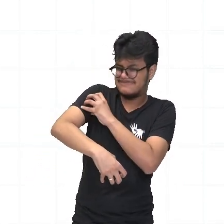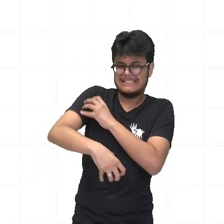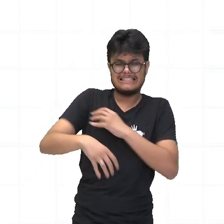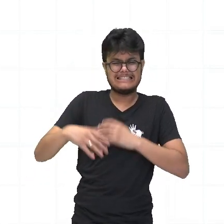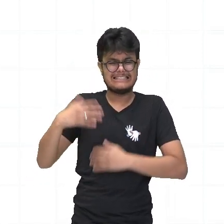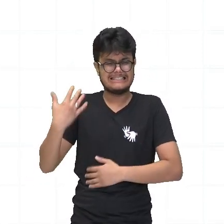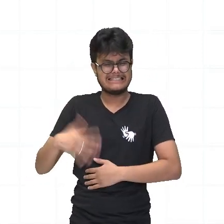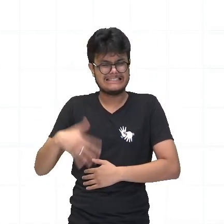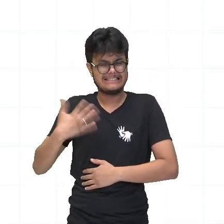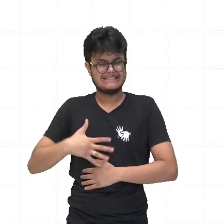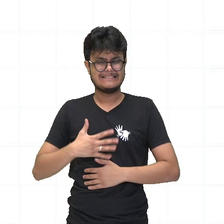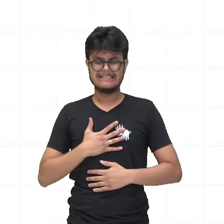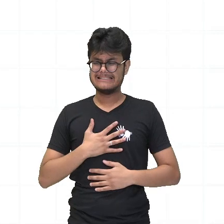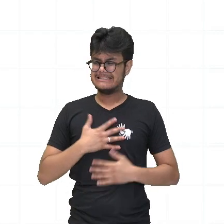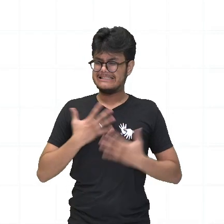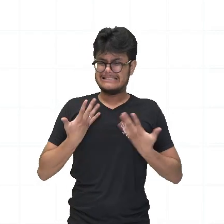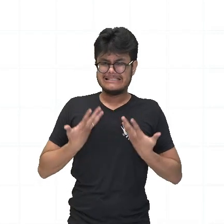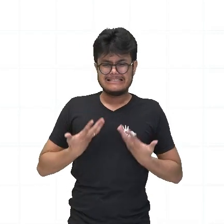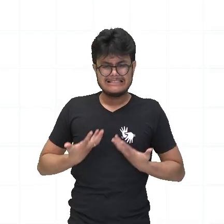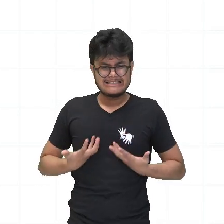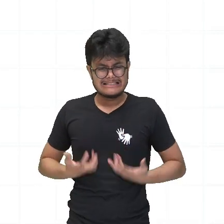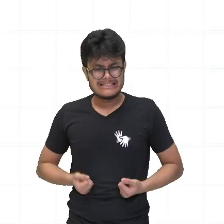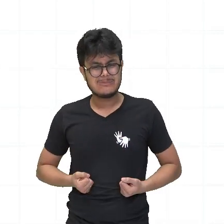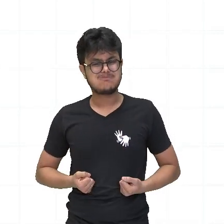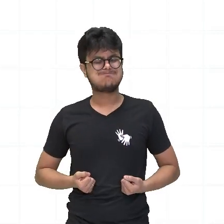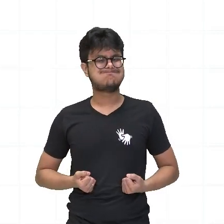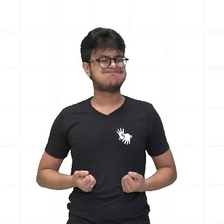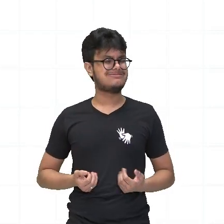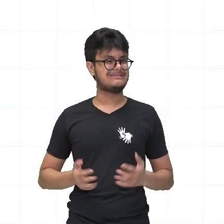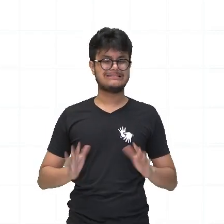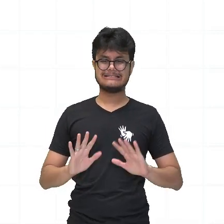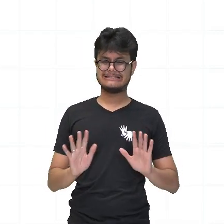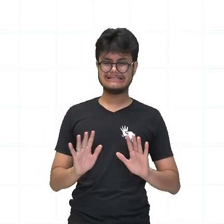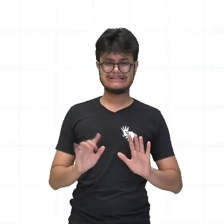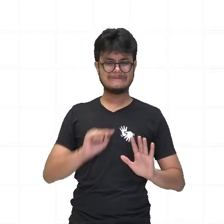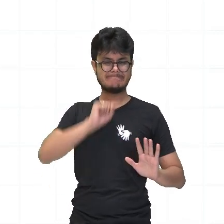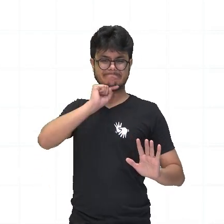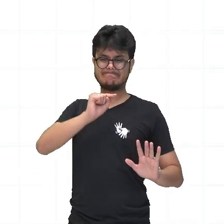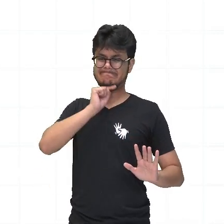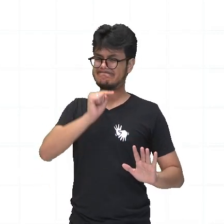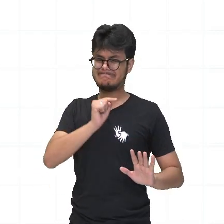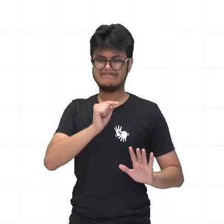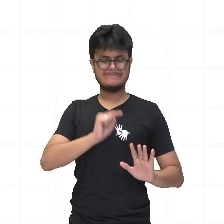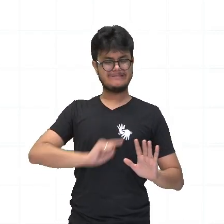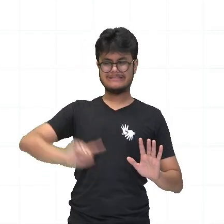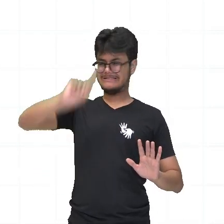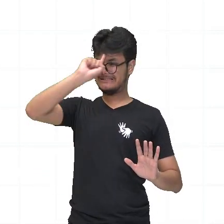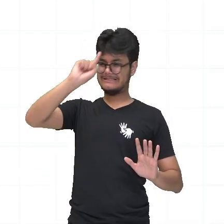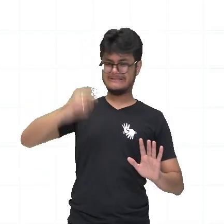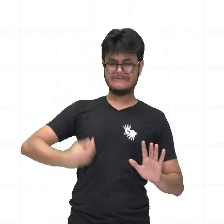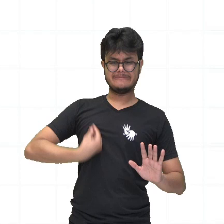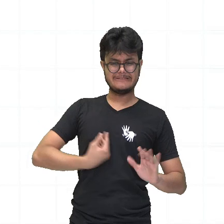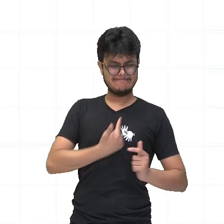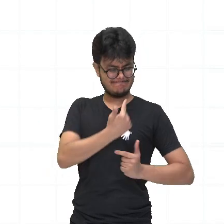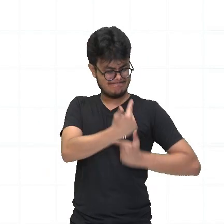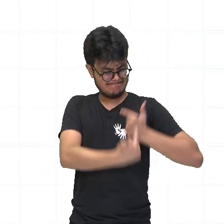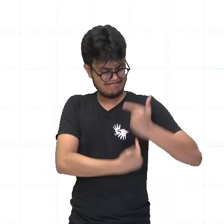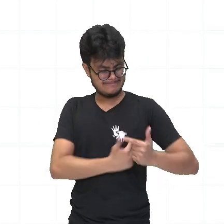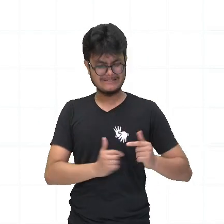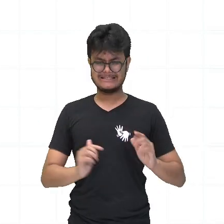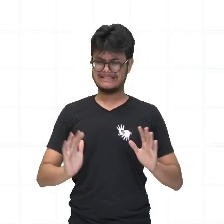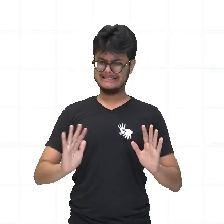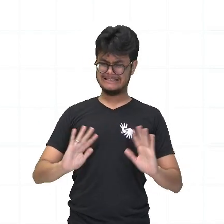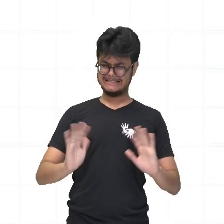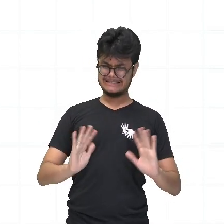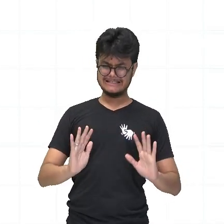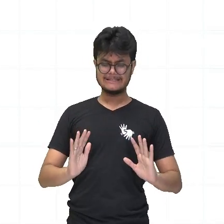impossibilidade de desenvolver as atividades do nosso dia a dia, né, pelas dores e pela fadiga.